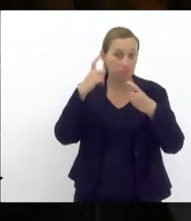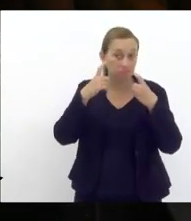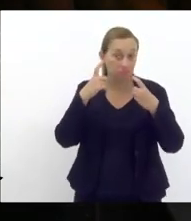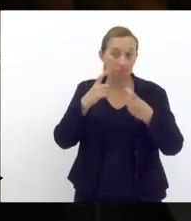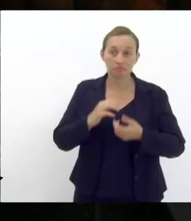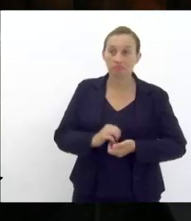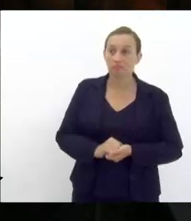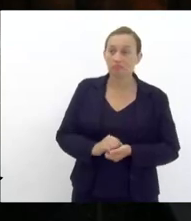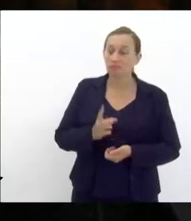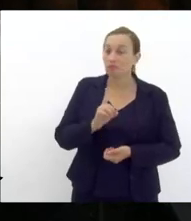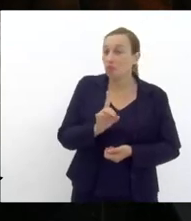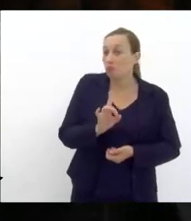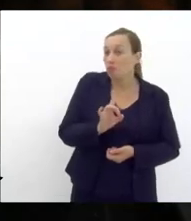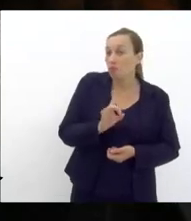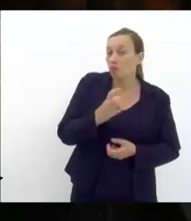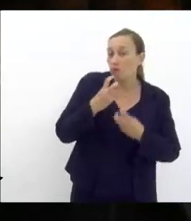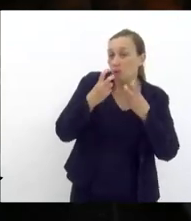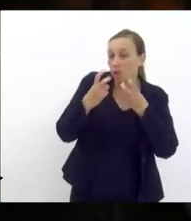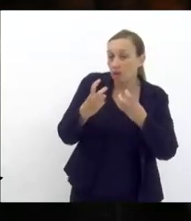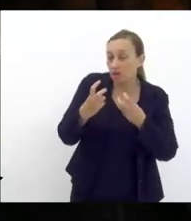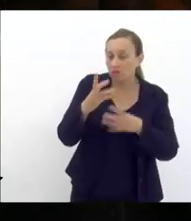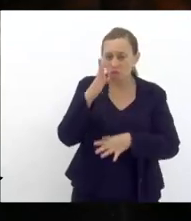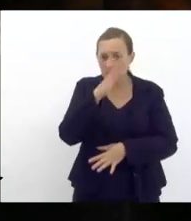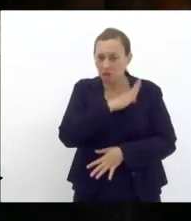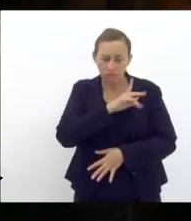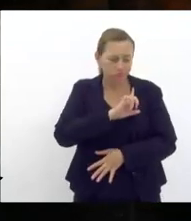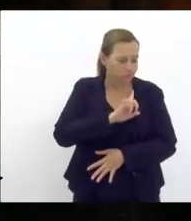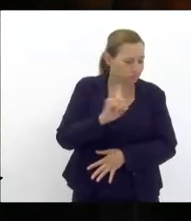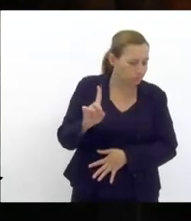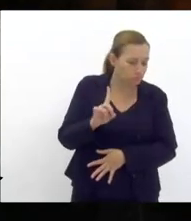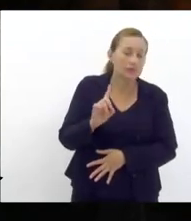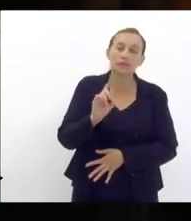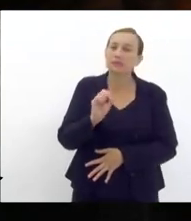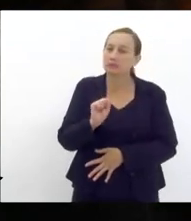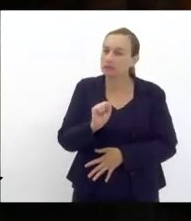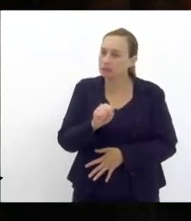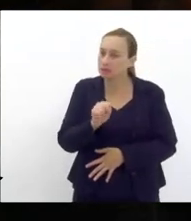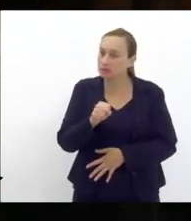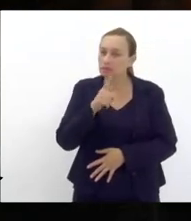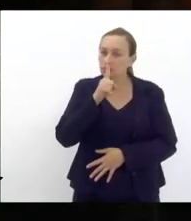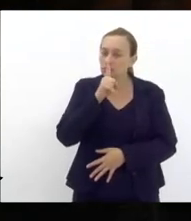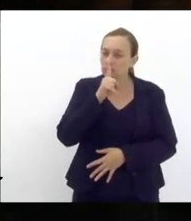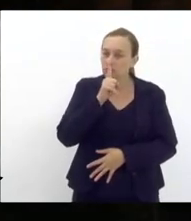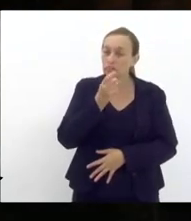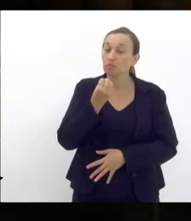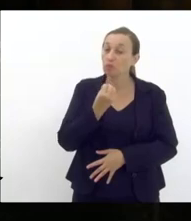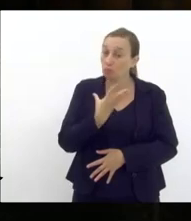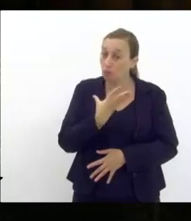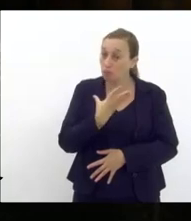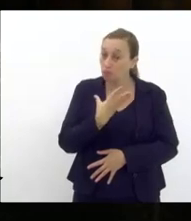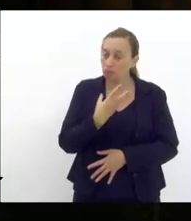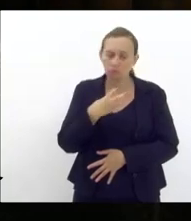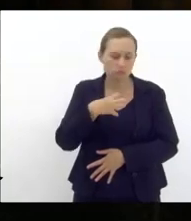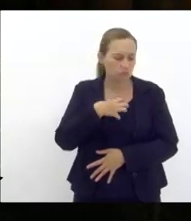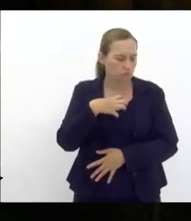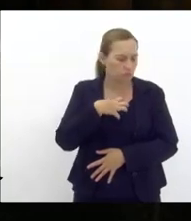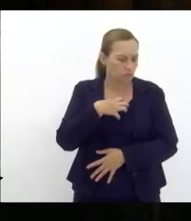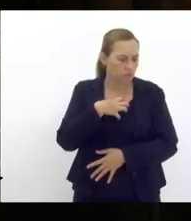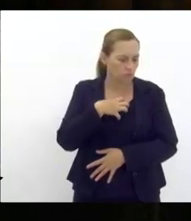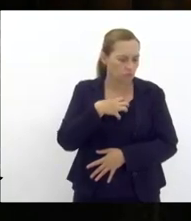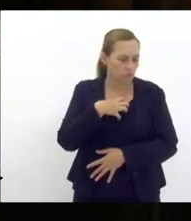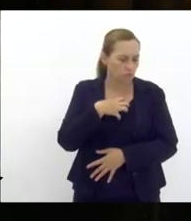não é com o grito dos maus mas sim com o silêncio dos bons nesse sentido